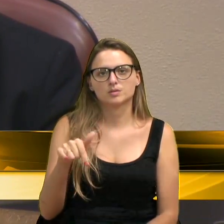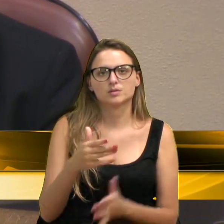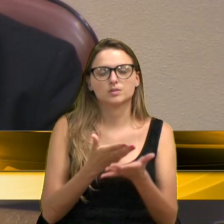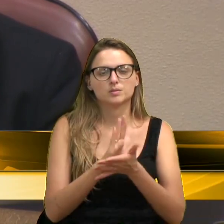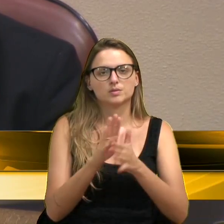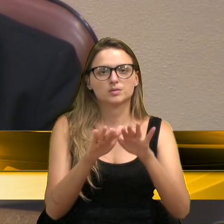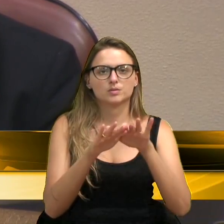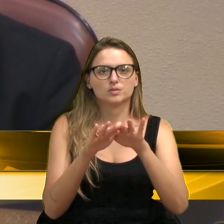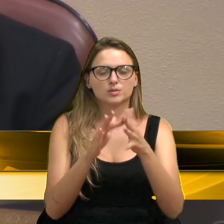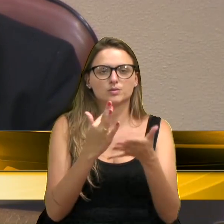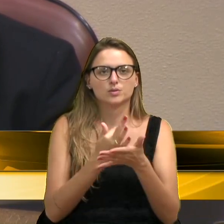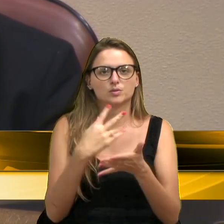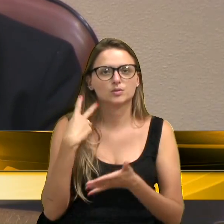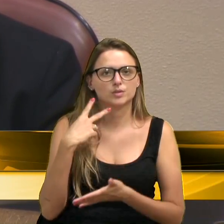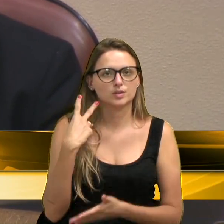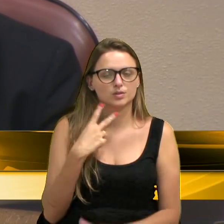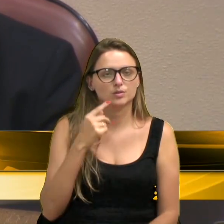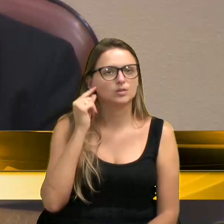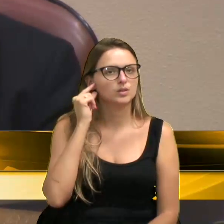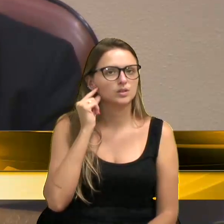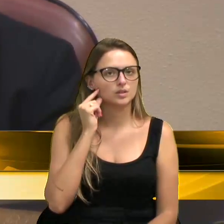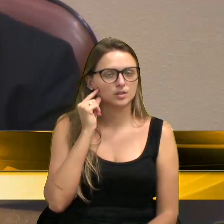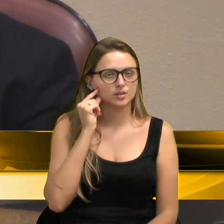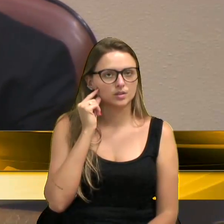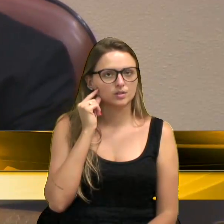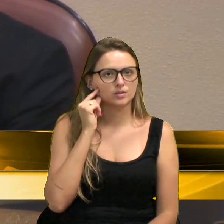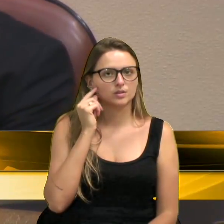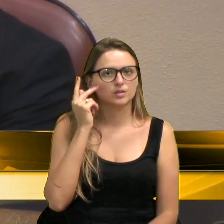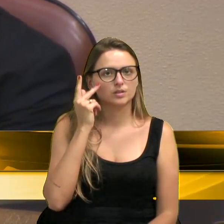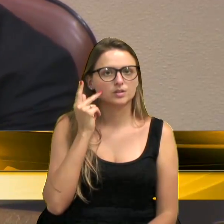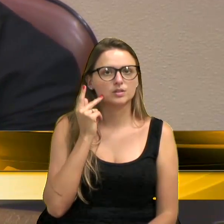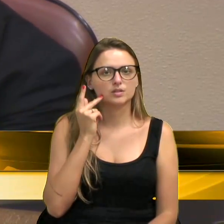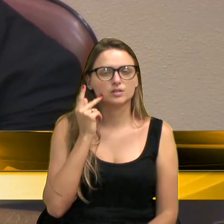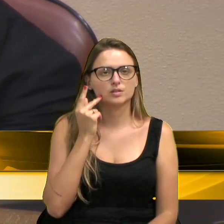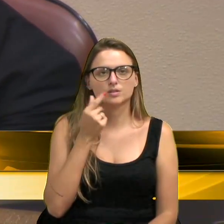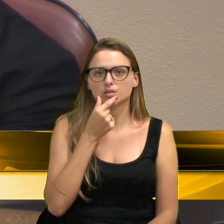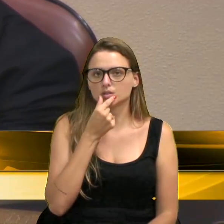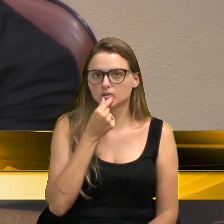unanimidade com ausência dos vereadores Arlindo Bandeira, Renato Nunes e Rodrigo Beltrão.